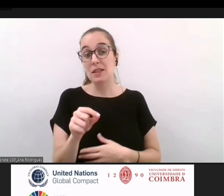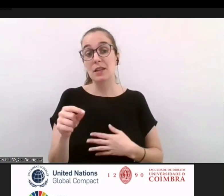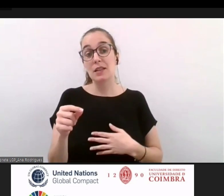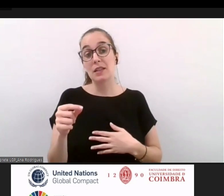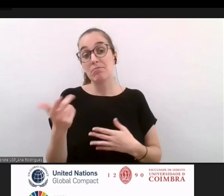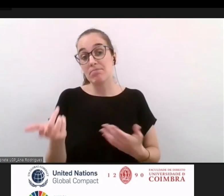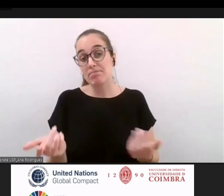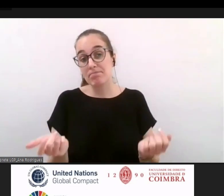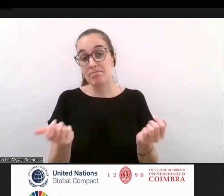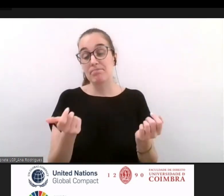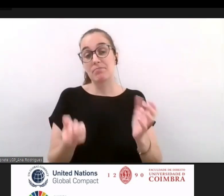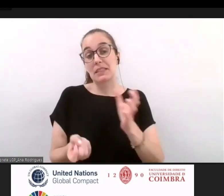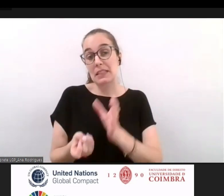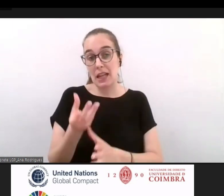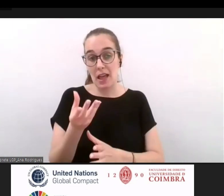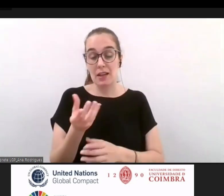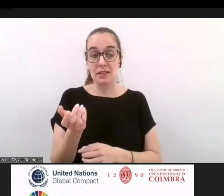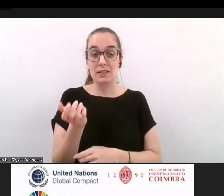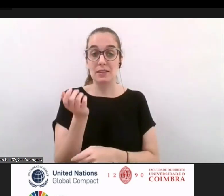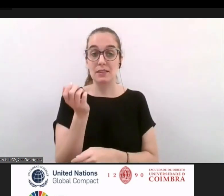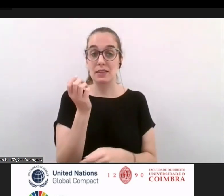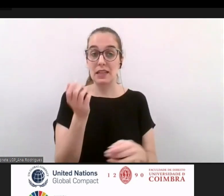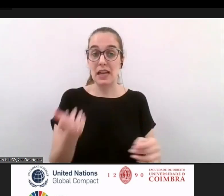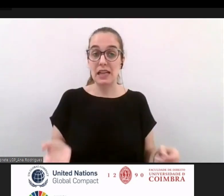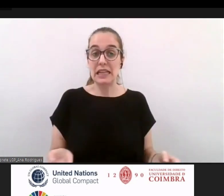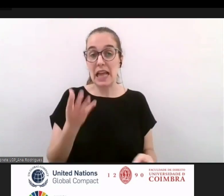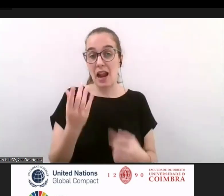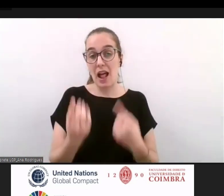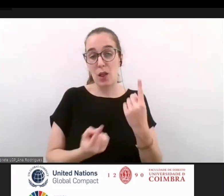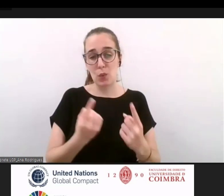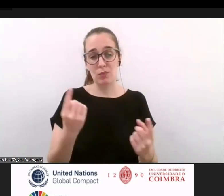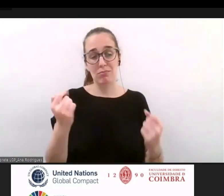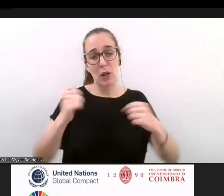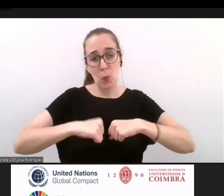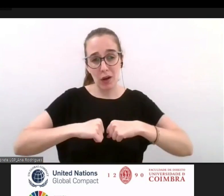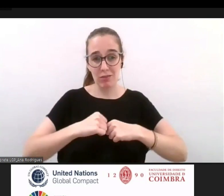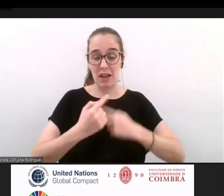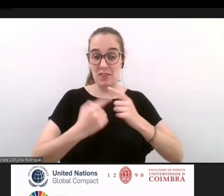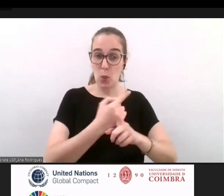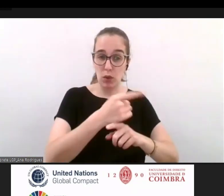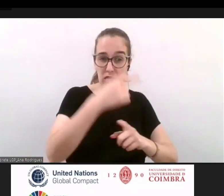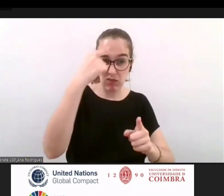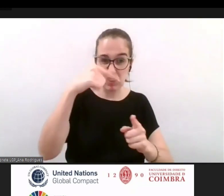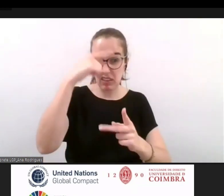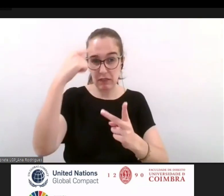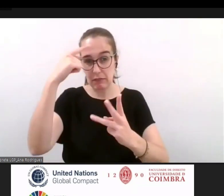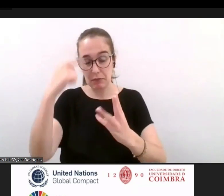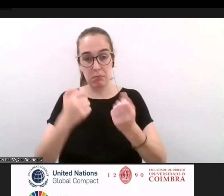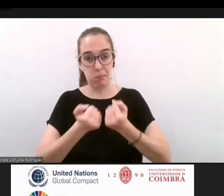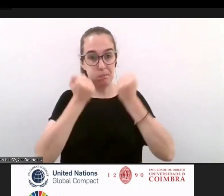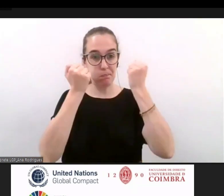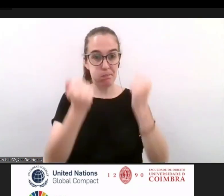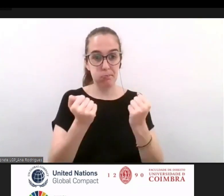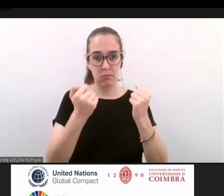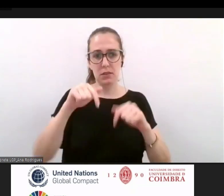de criar consenso à volta de coisas que nem sempre são fáceis de discutir na esfera pública.